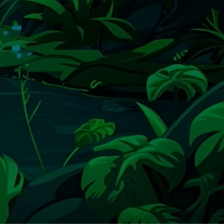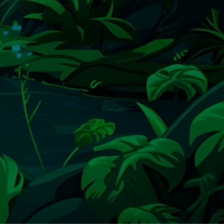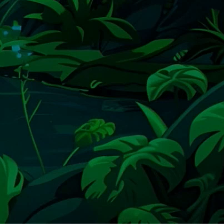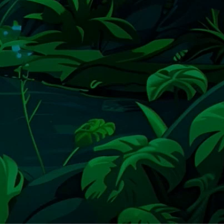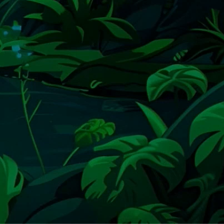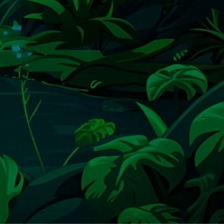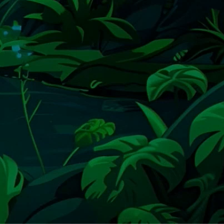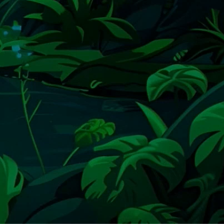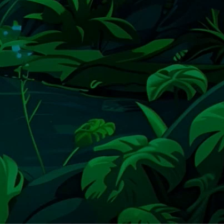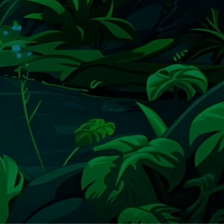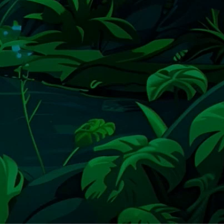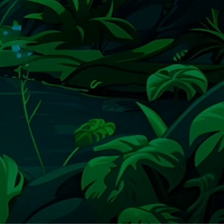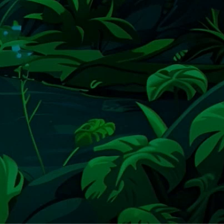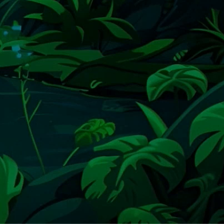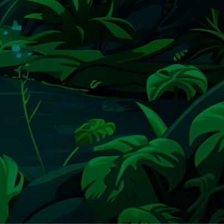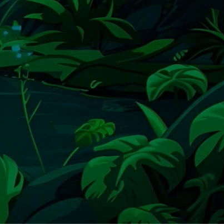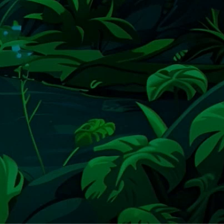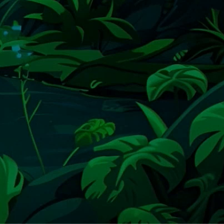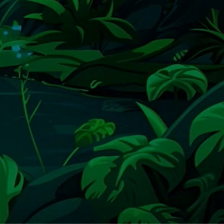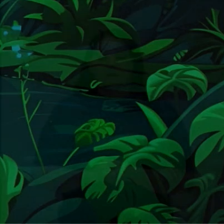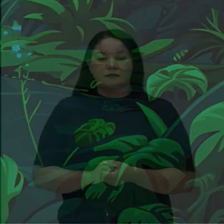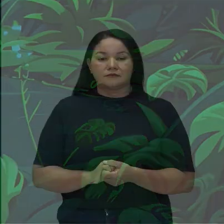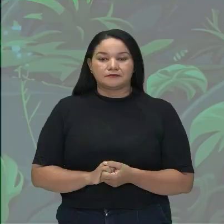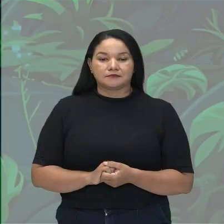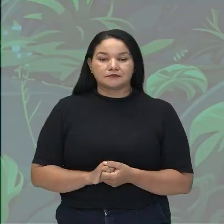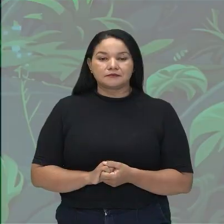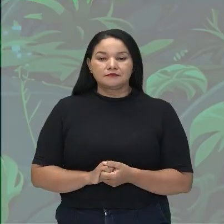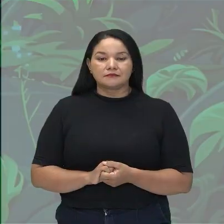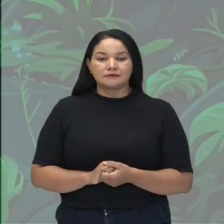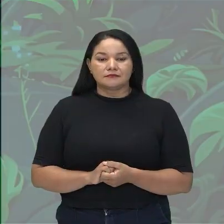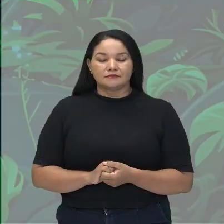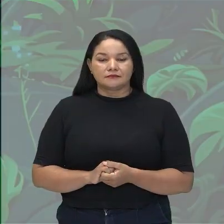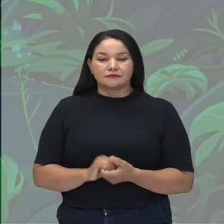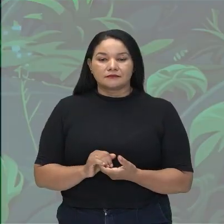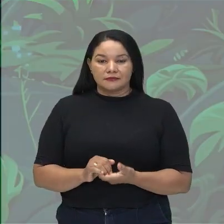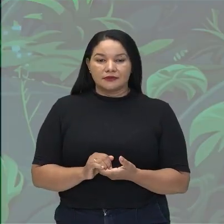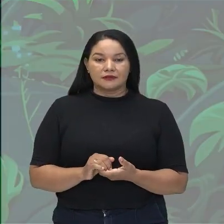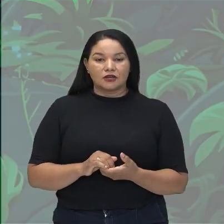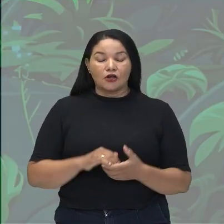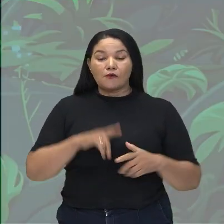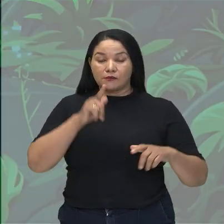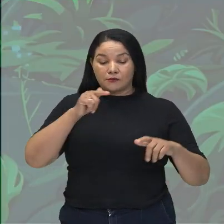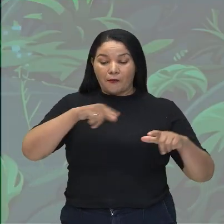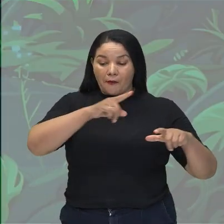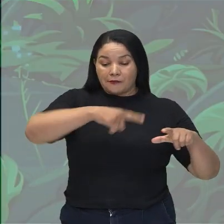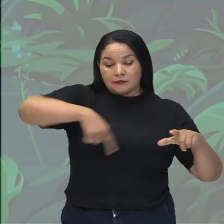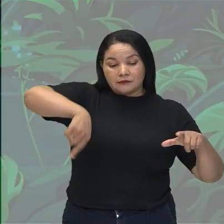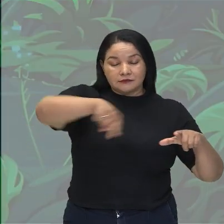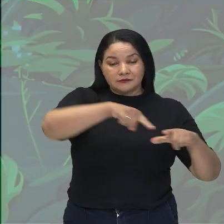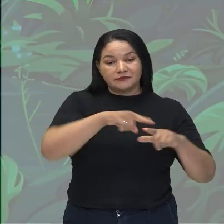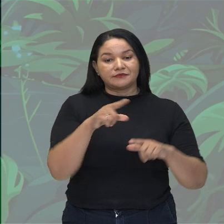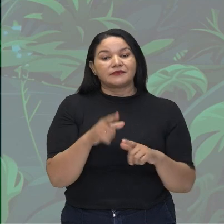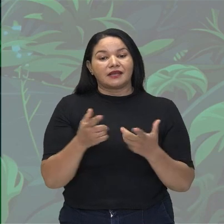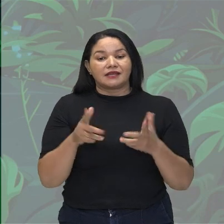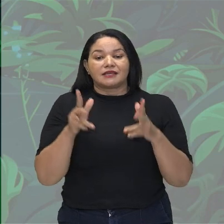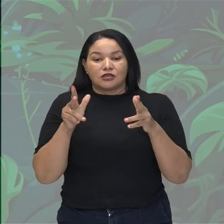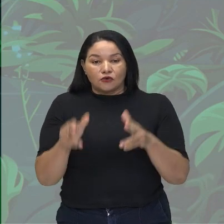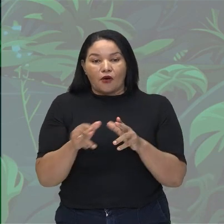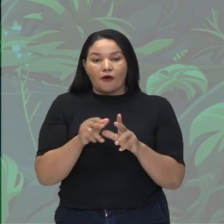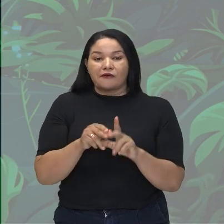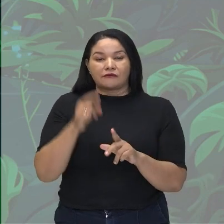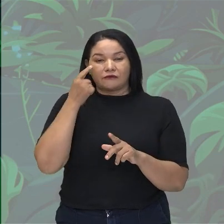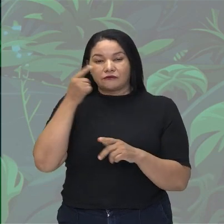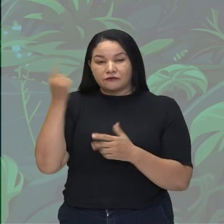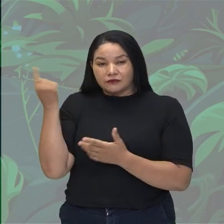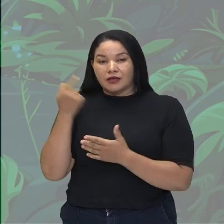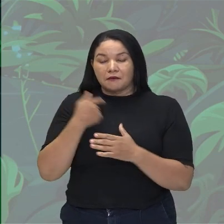pântanos, mesmo significado. Mas no espanhol eu falo pantano, pantano. Mudou aí